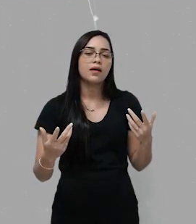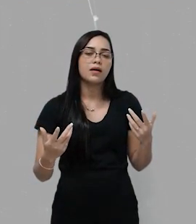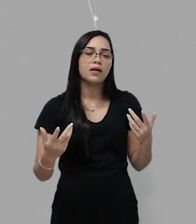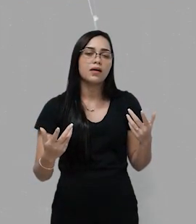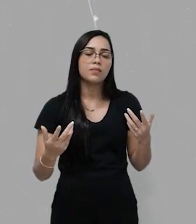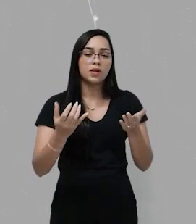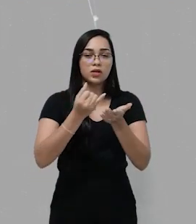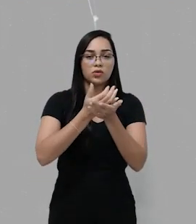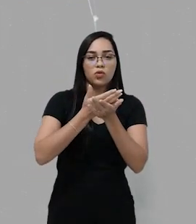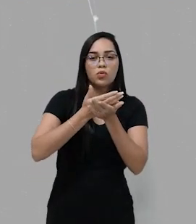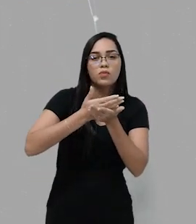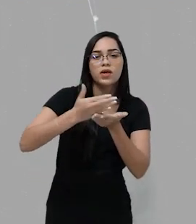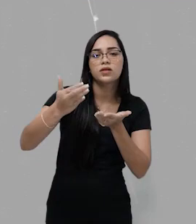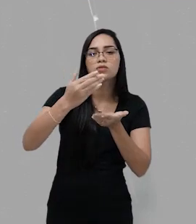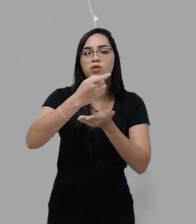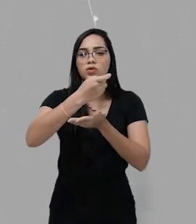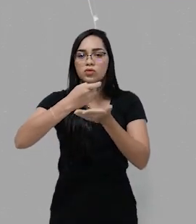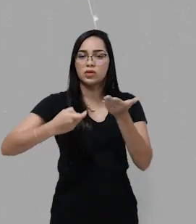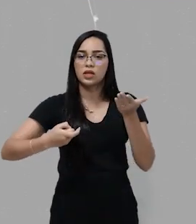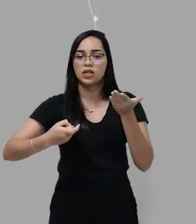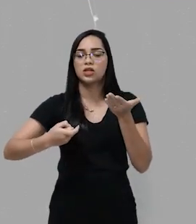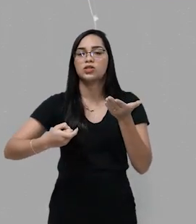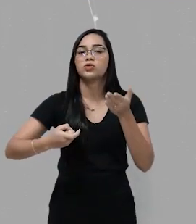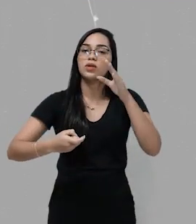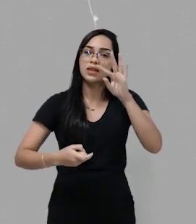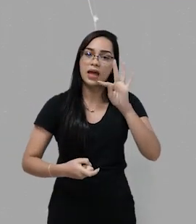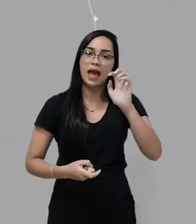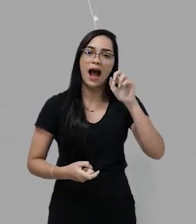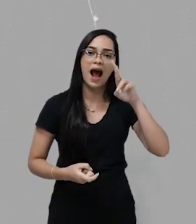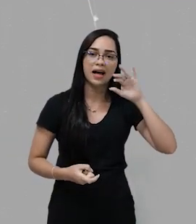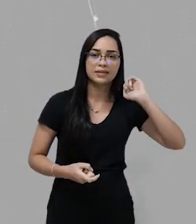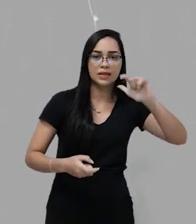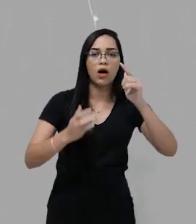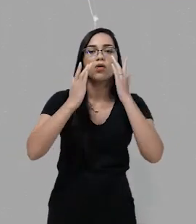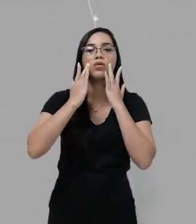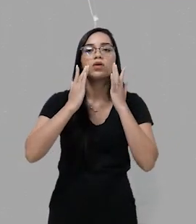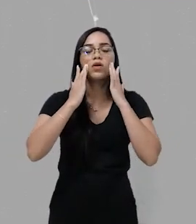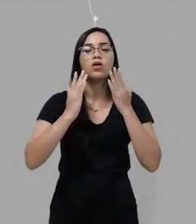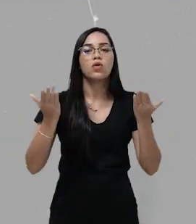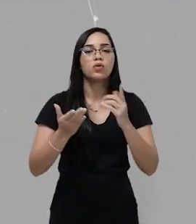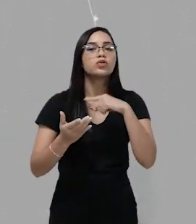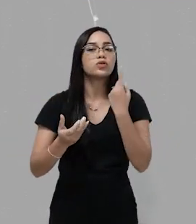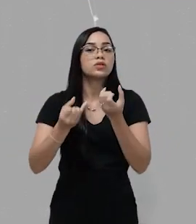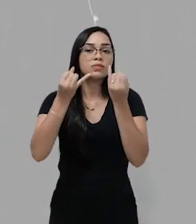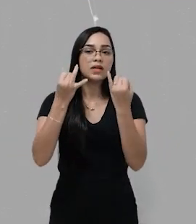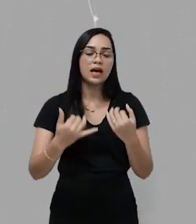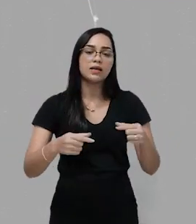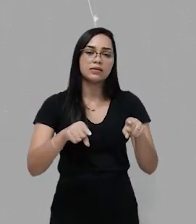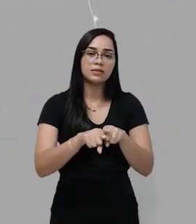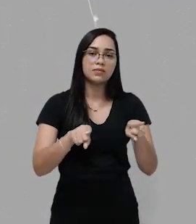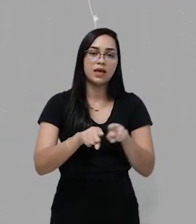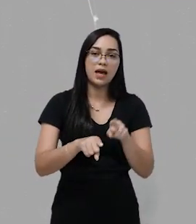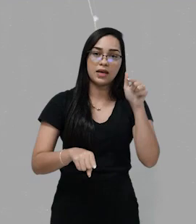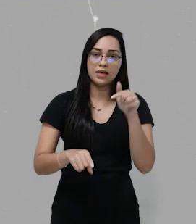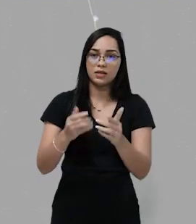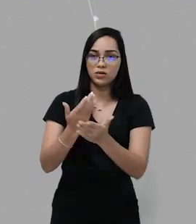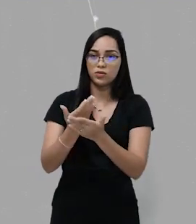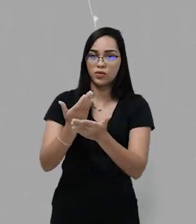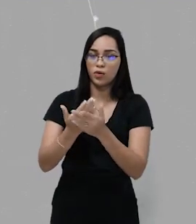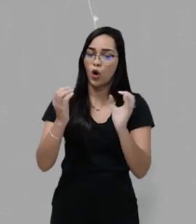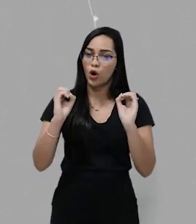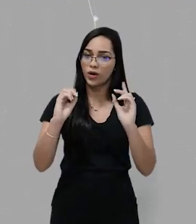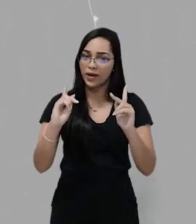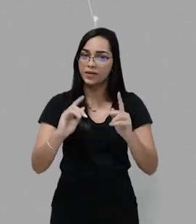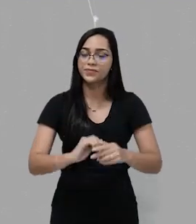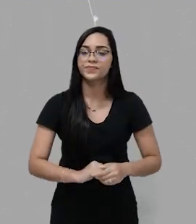pela introdução do texto teatral, certo? Hoje nós vamos falar dele também aqui nessa aula de hoje,